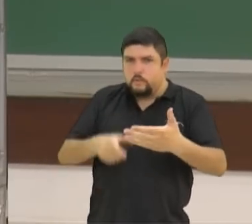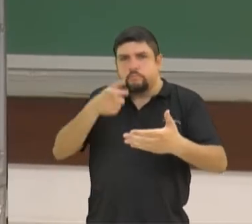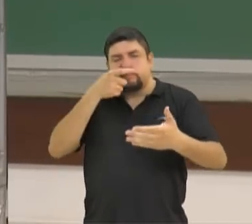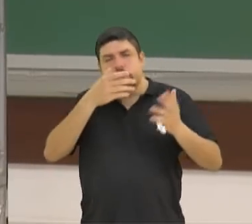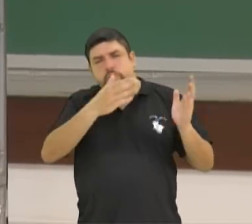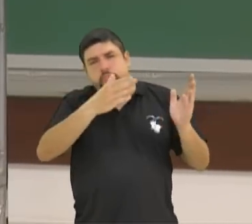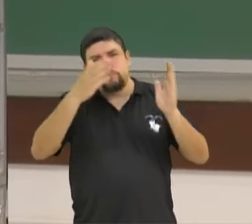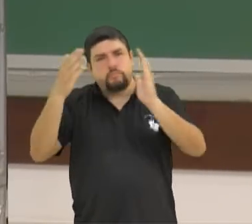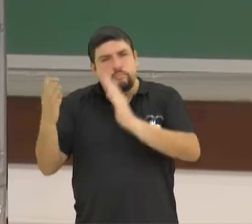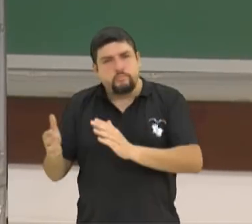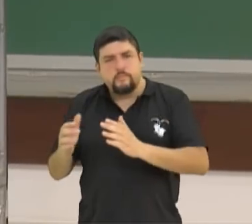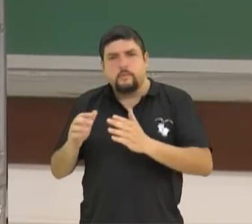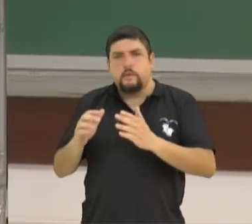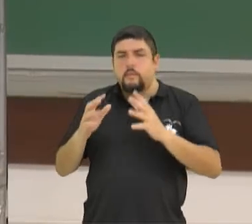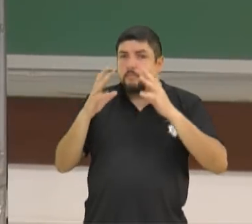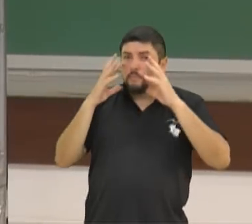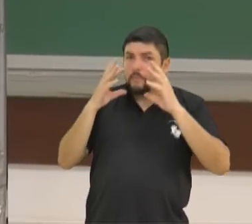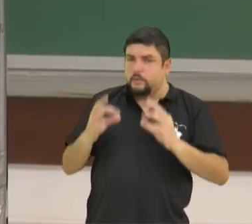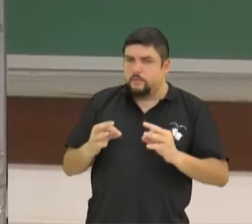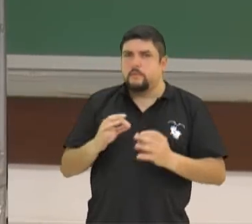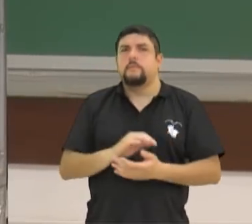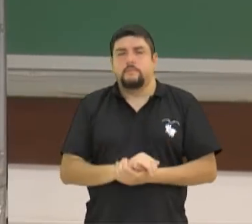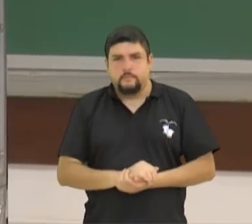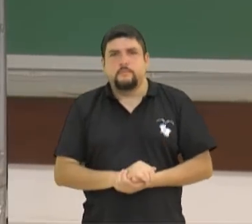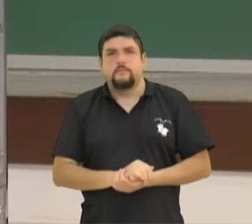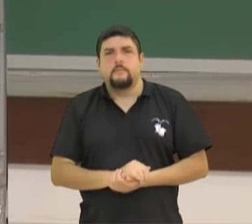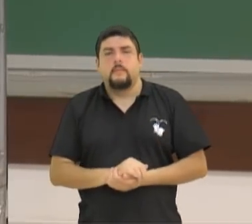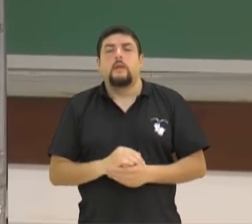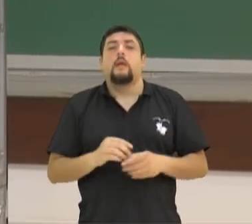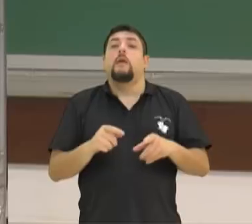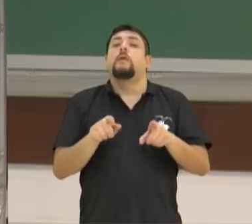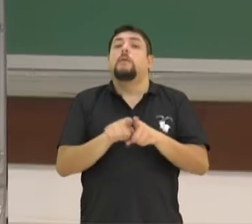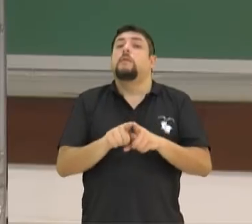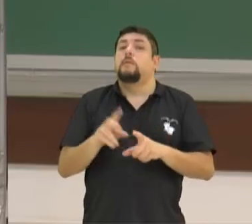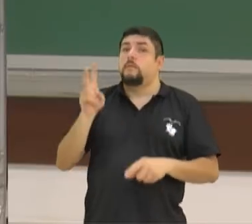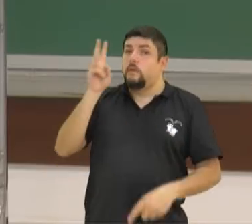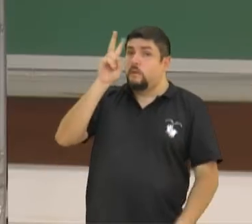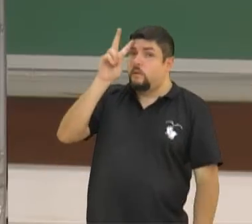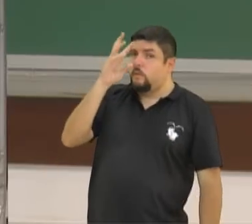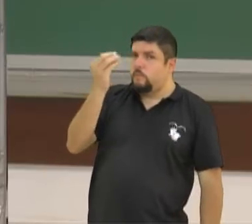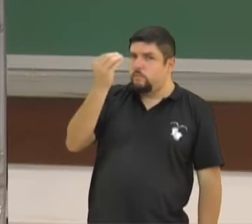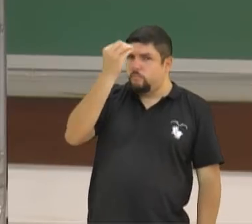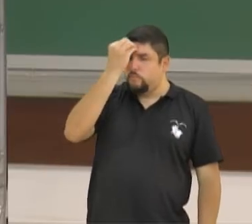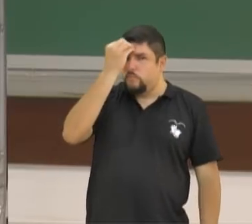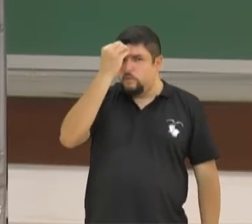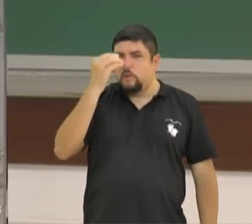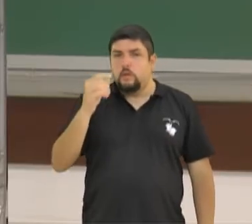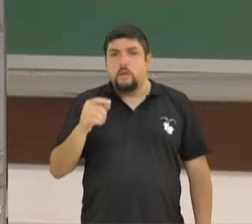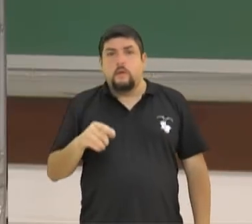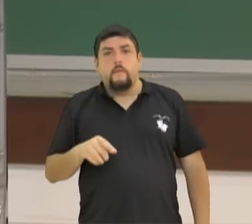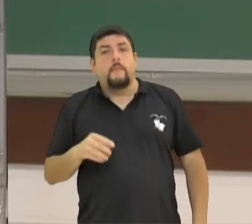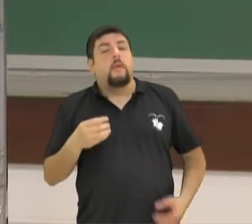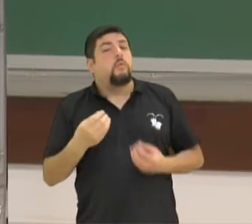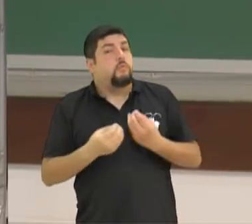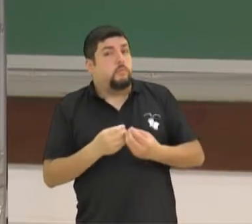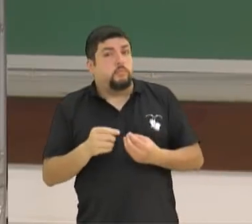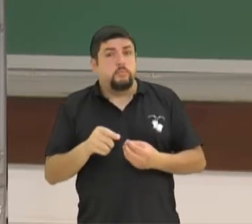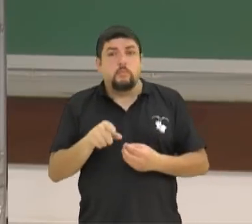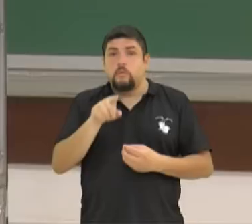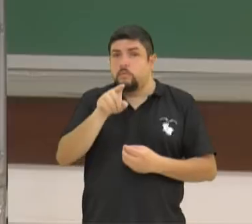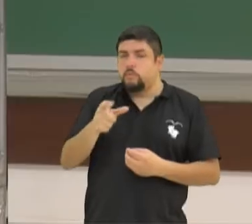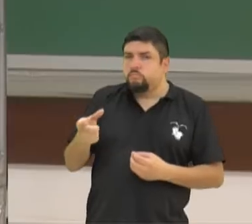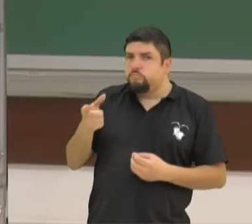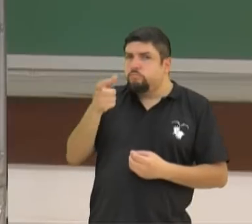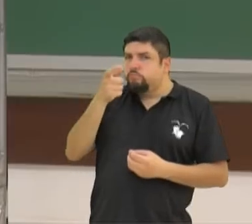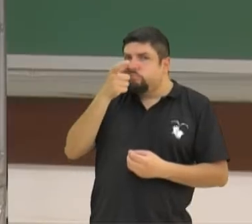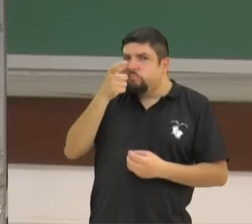nas explicações, ok? E lembrando também que os estudantes devem ficar atentos, porque estamos aí